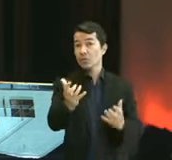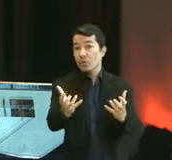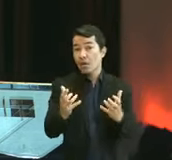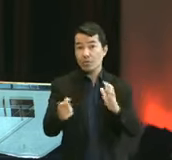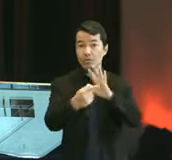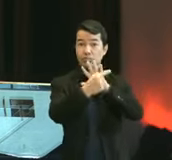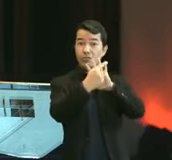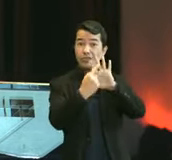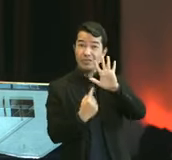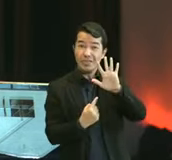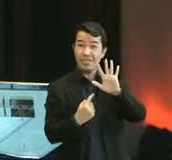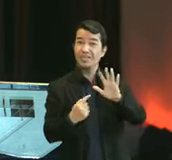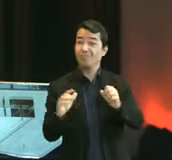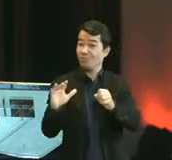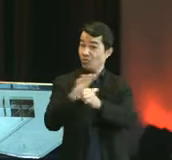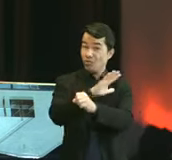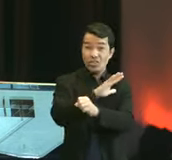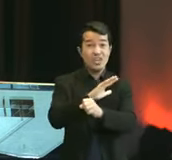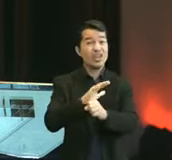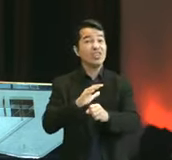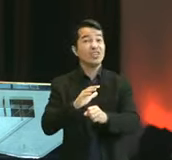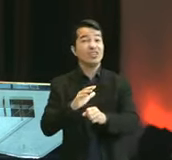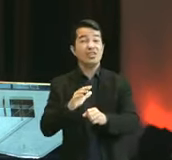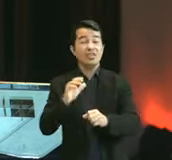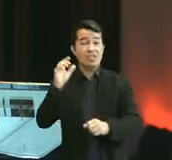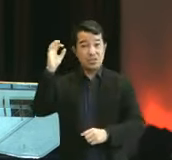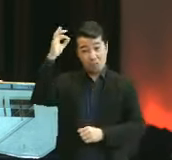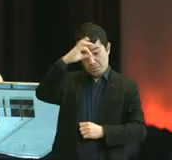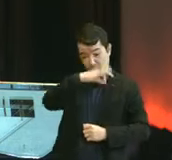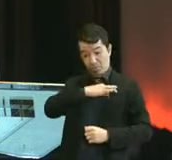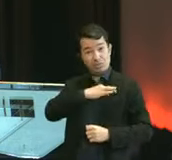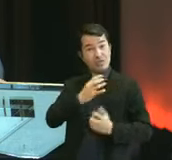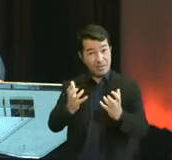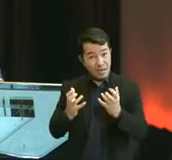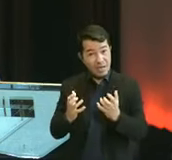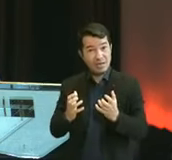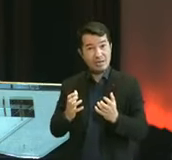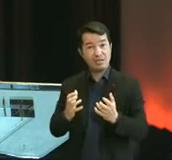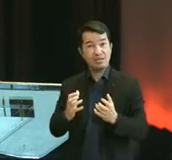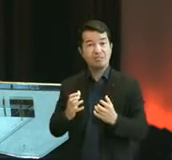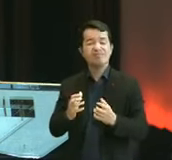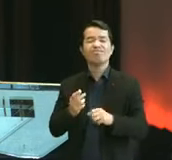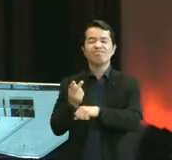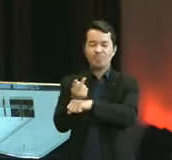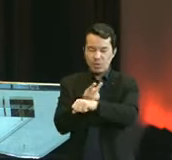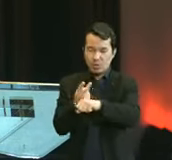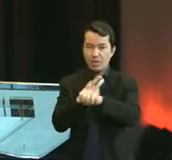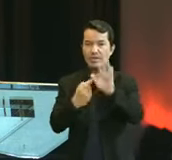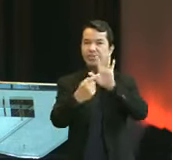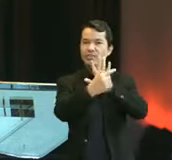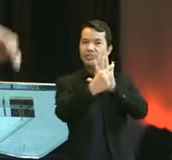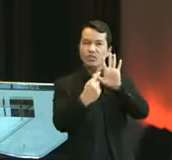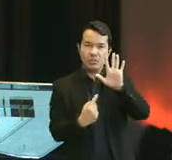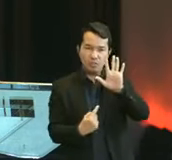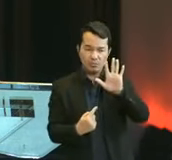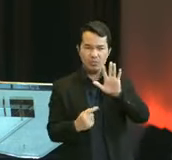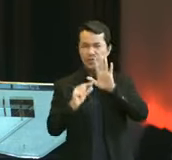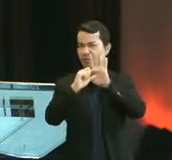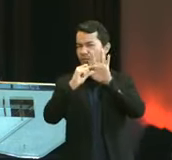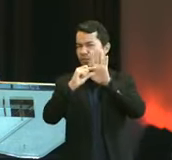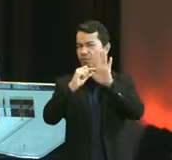uma vida cheia, ser completamente abastecido no Senhor. Primeira plenitude, versículo